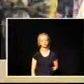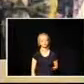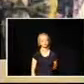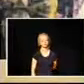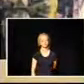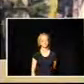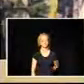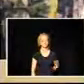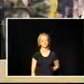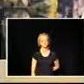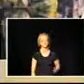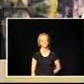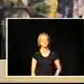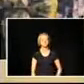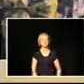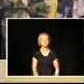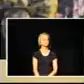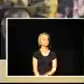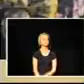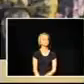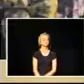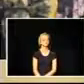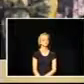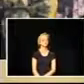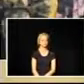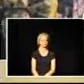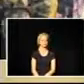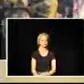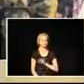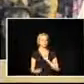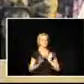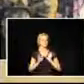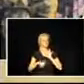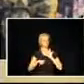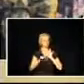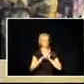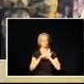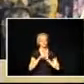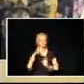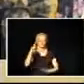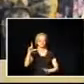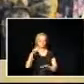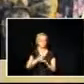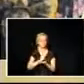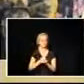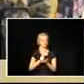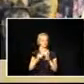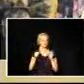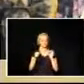emenda. Projeto de lei ordinária 47. Vereador Luizinho da Farmácia.